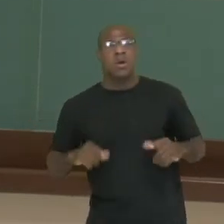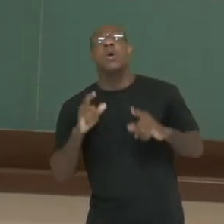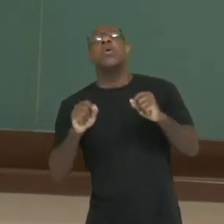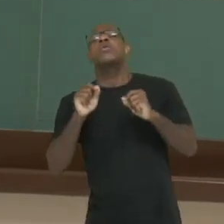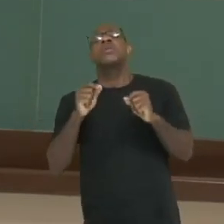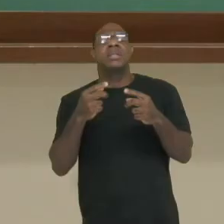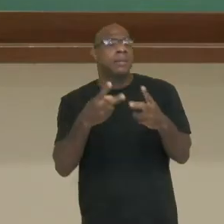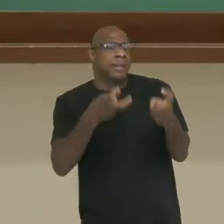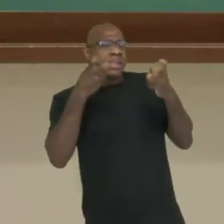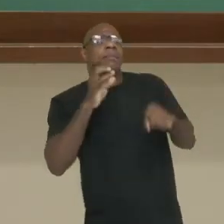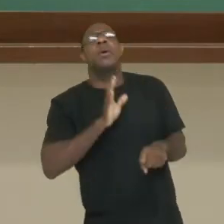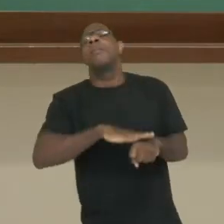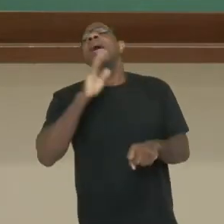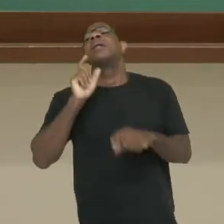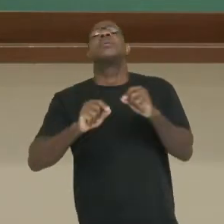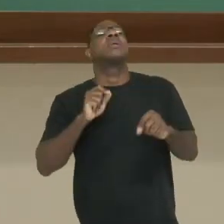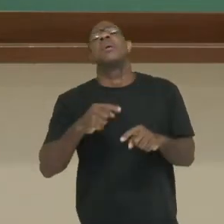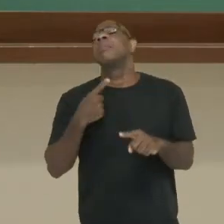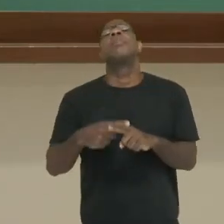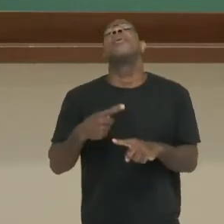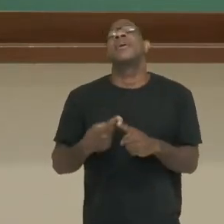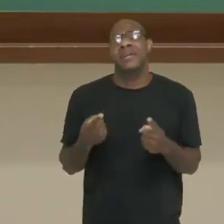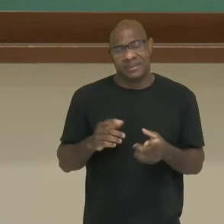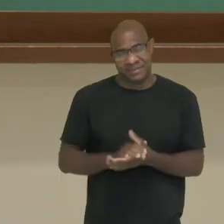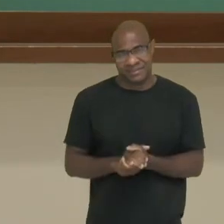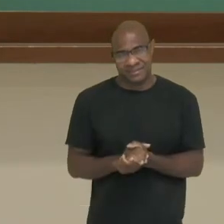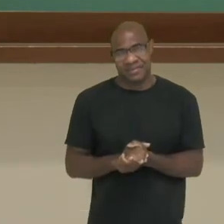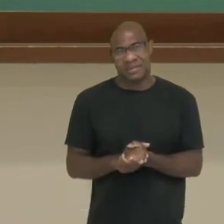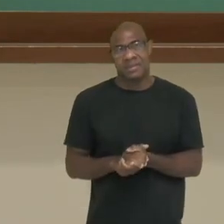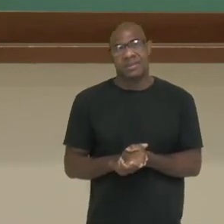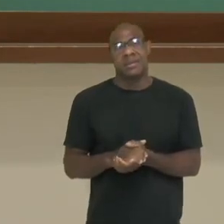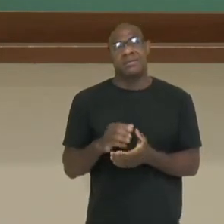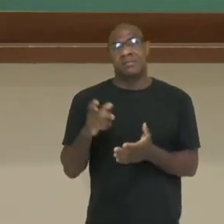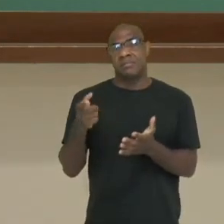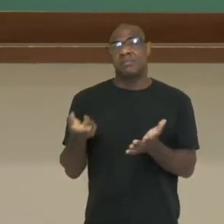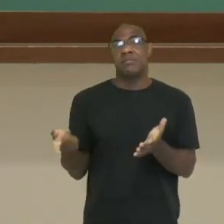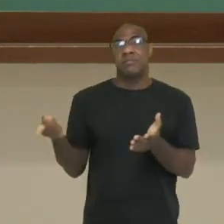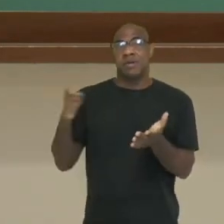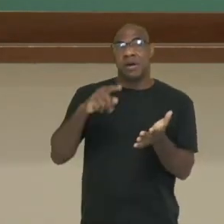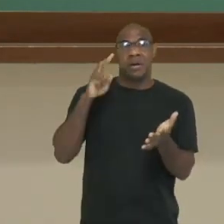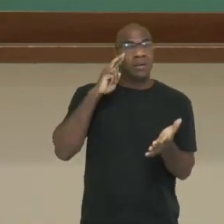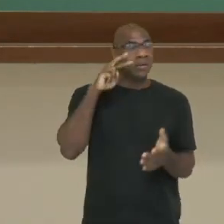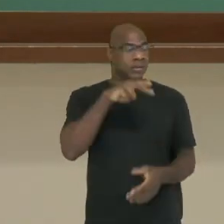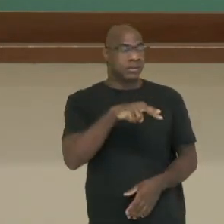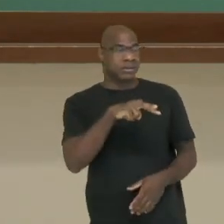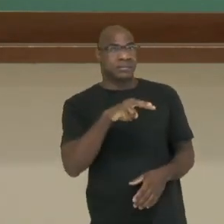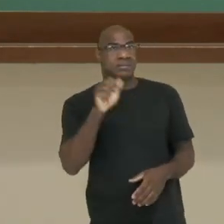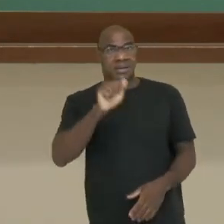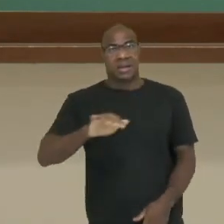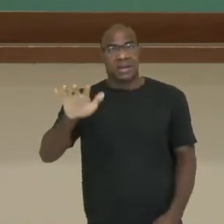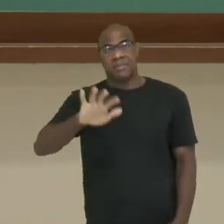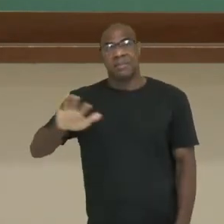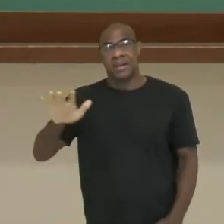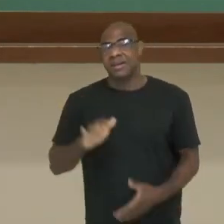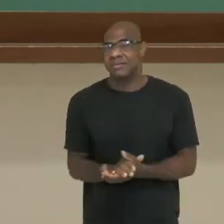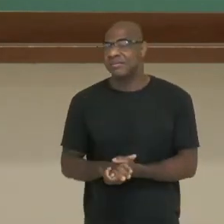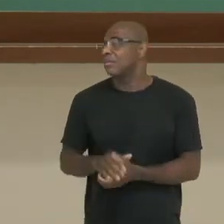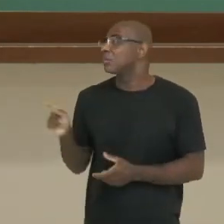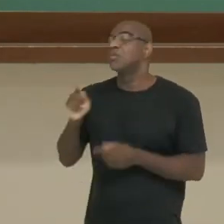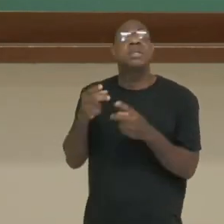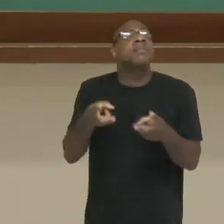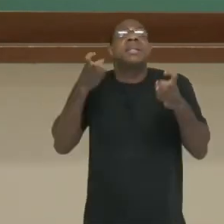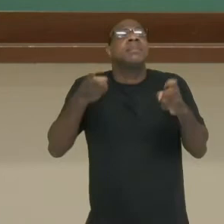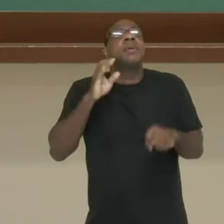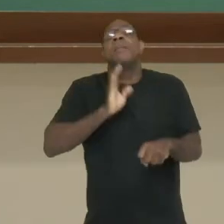mais atenção e por quê, tá bom? Então, ó, vou voltar aqui um pouquinho para vocês darem mais uma olhadinha, né? Para vocês responderem essa